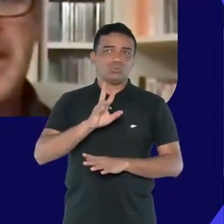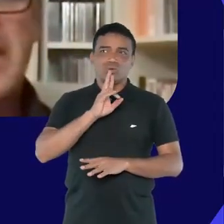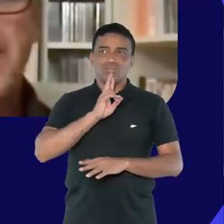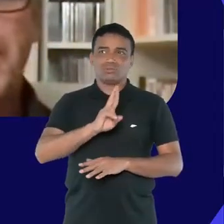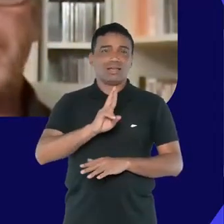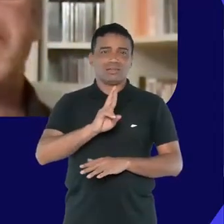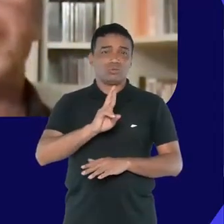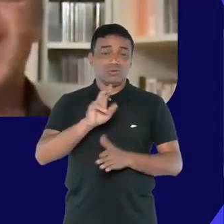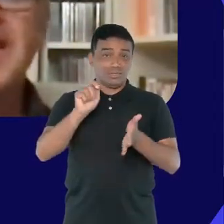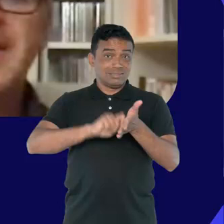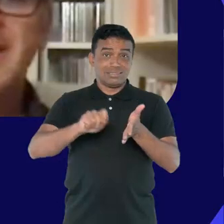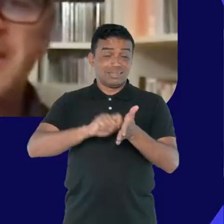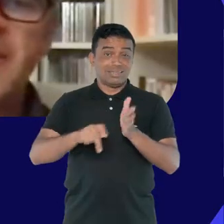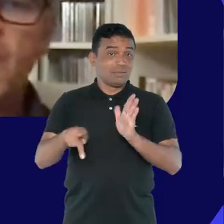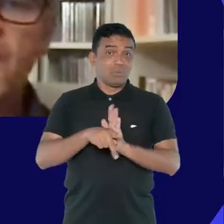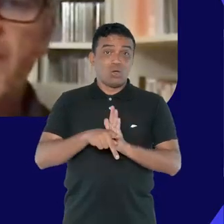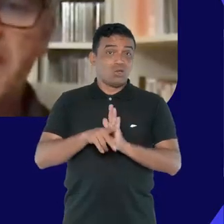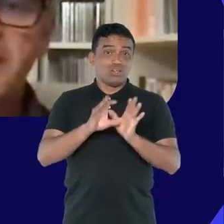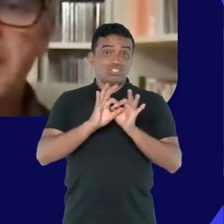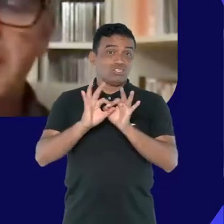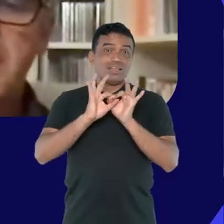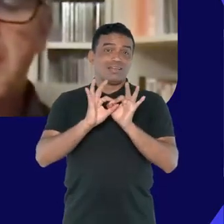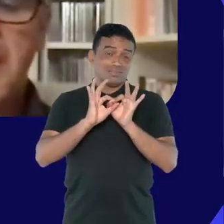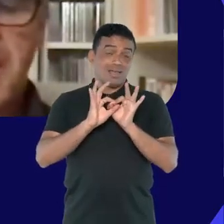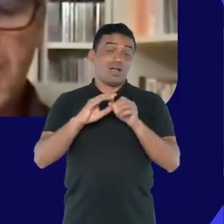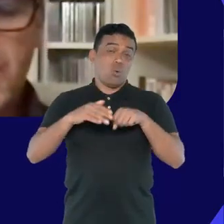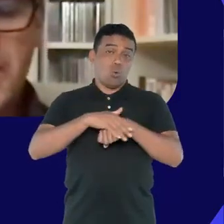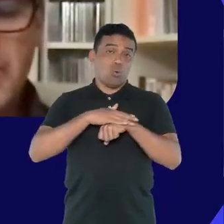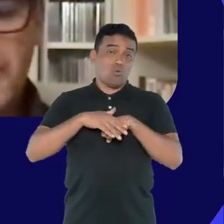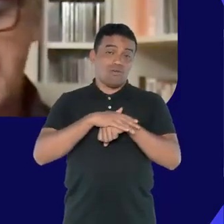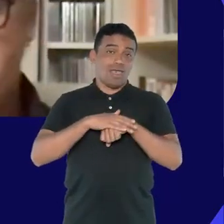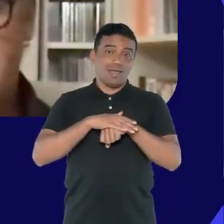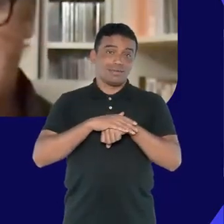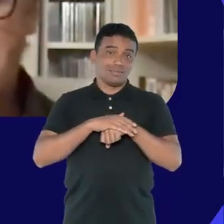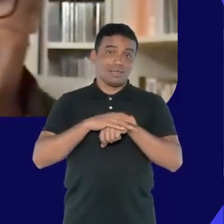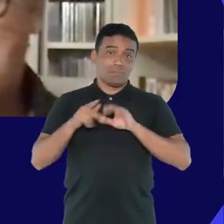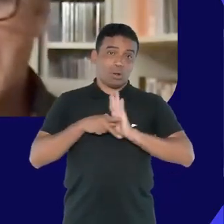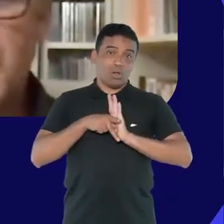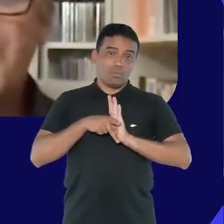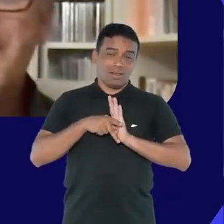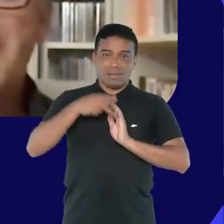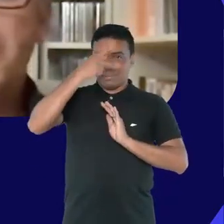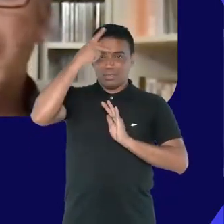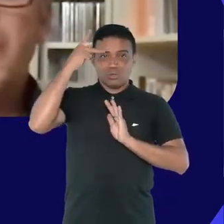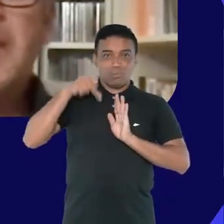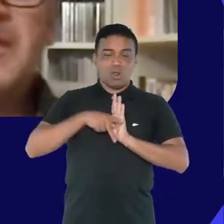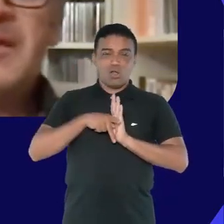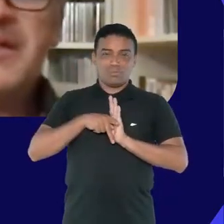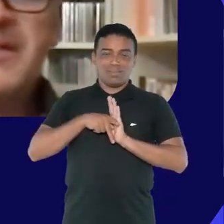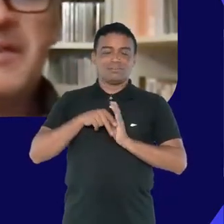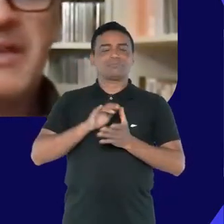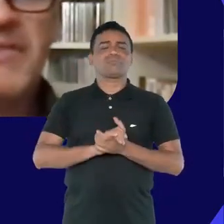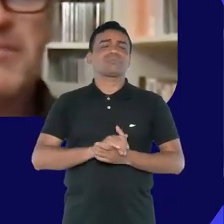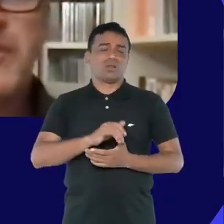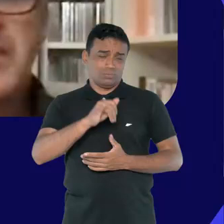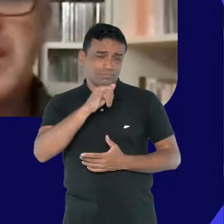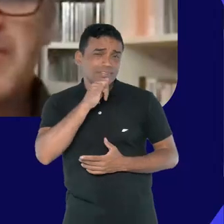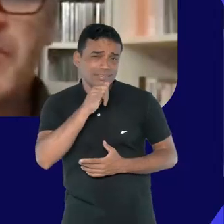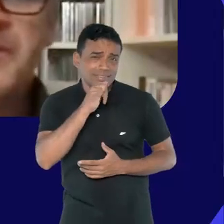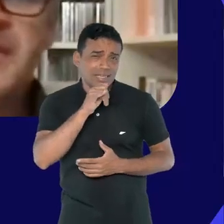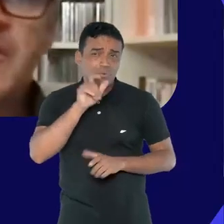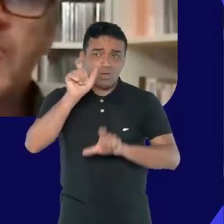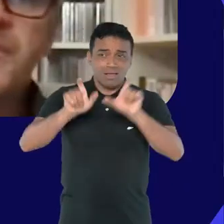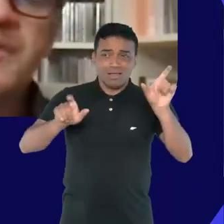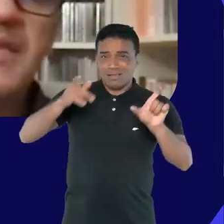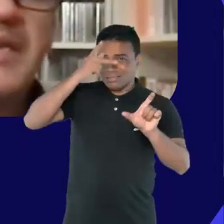a escrita ela própria parte dessa conversa. Uma das coisas, por exemplo, assim, para dar um exemplo que talvez muita